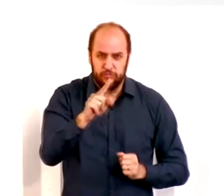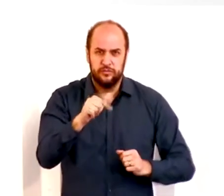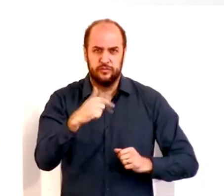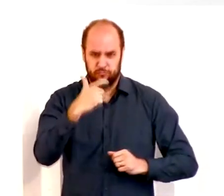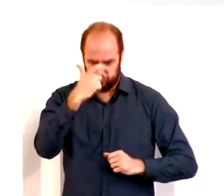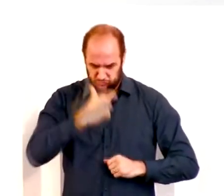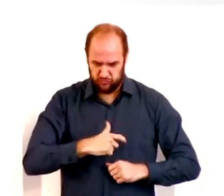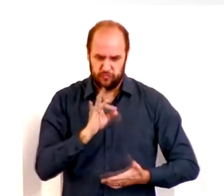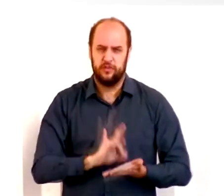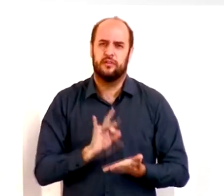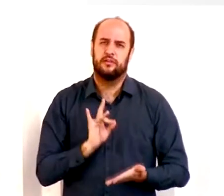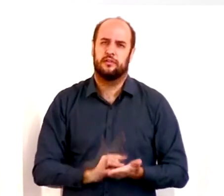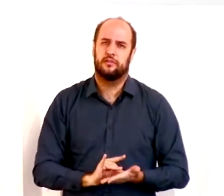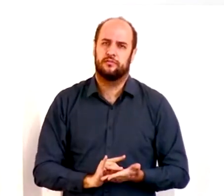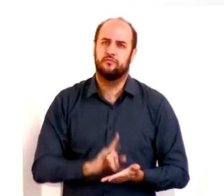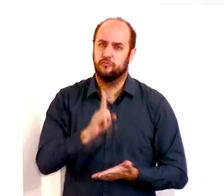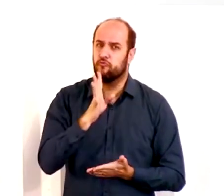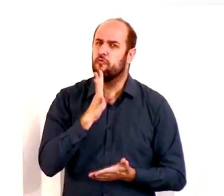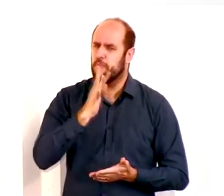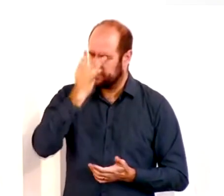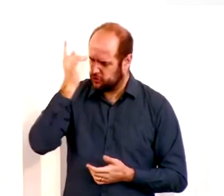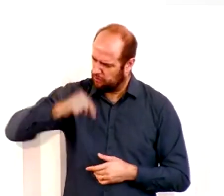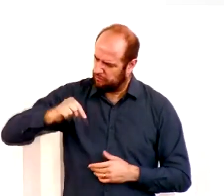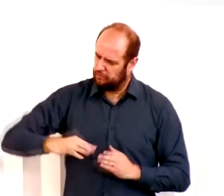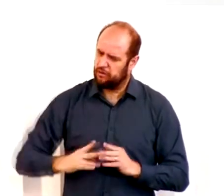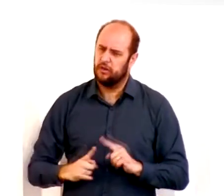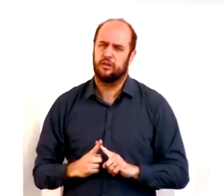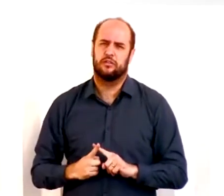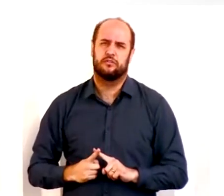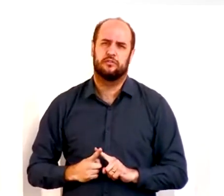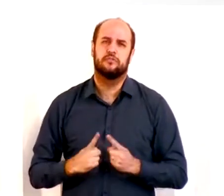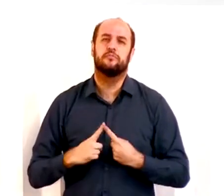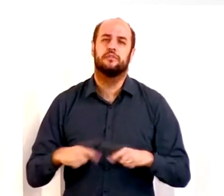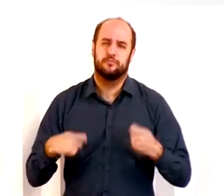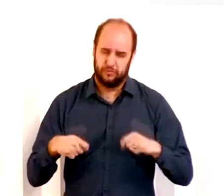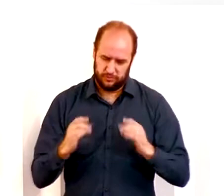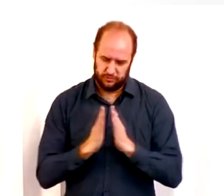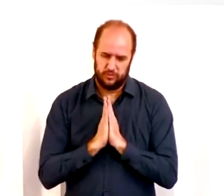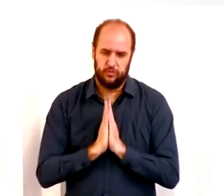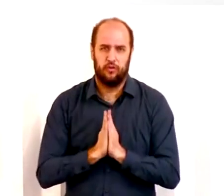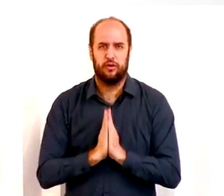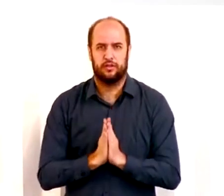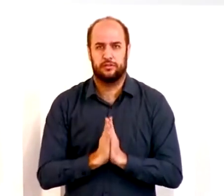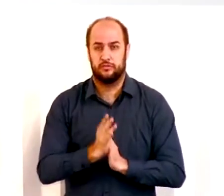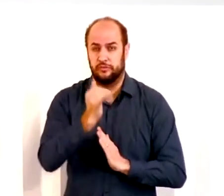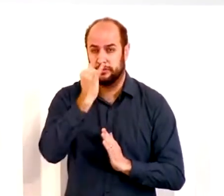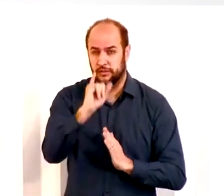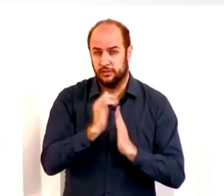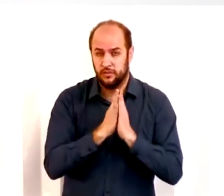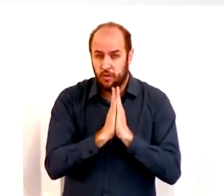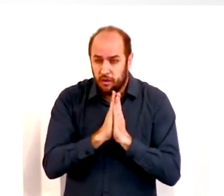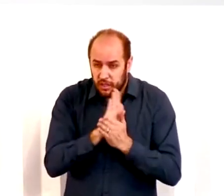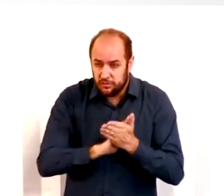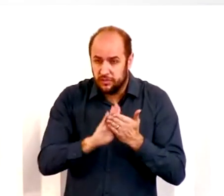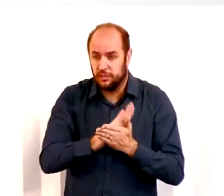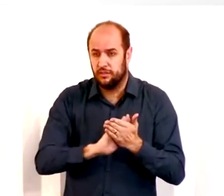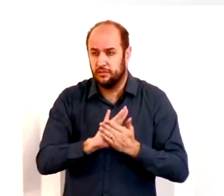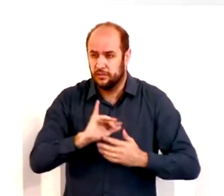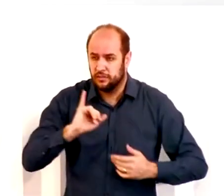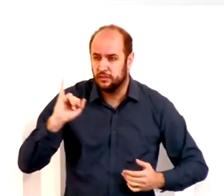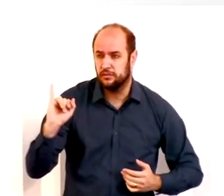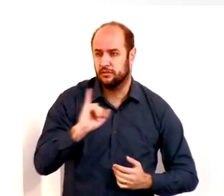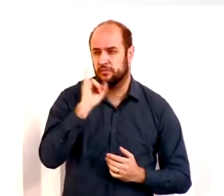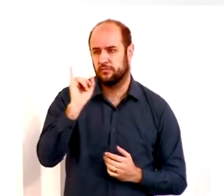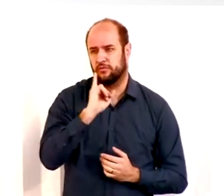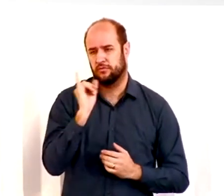ações. Você tem essas pessoas aqui, mas você precisa orar por isso. Se você ainda não orou, ore, é importante. Aliás, eu